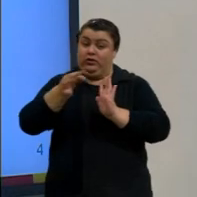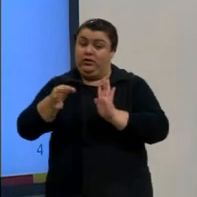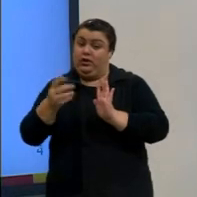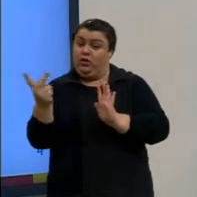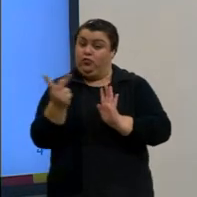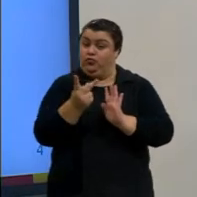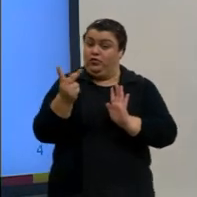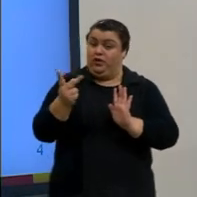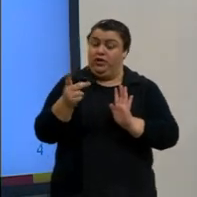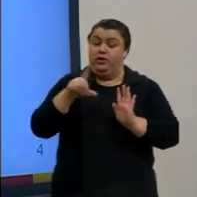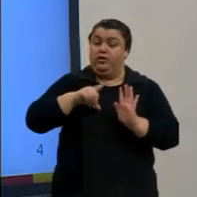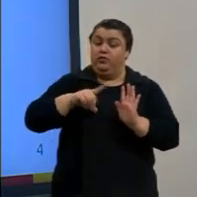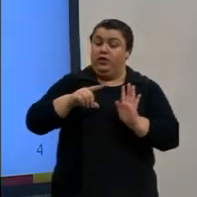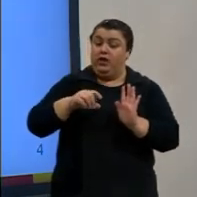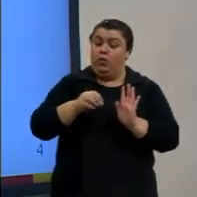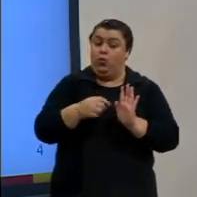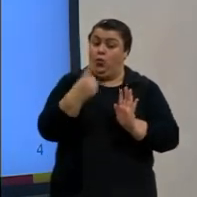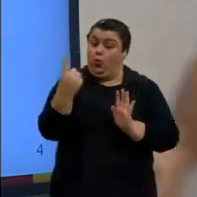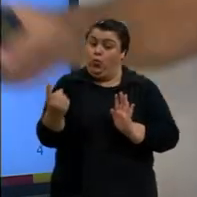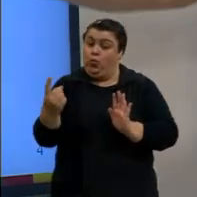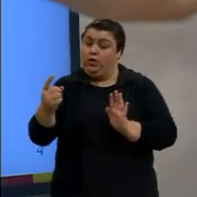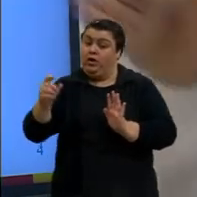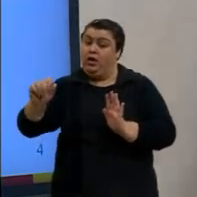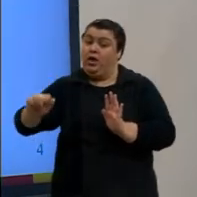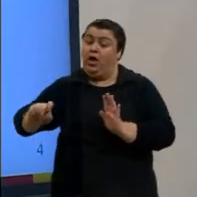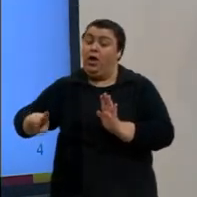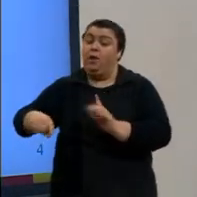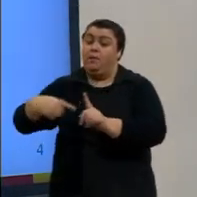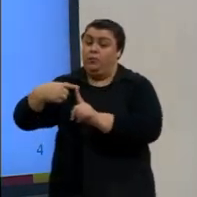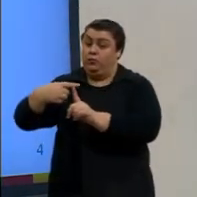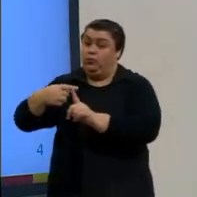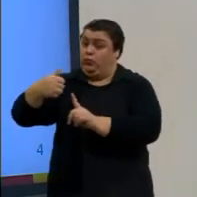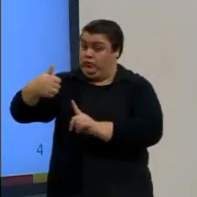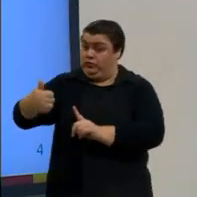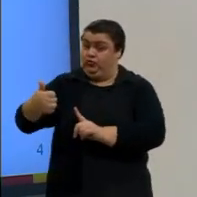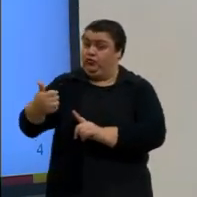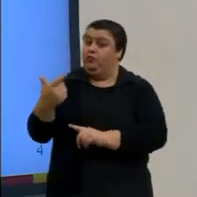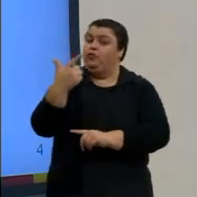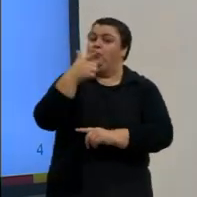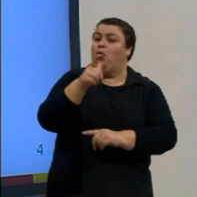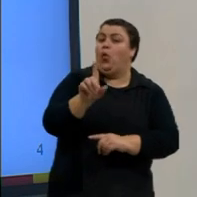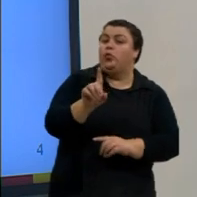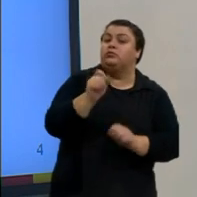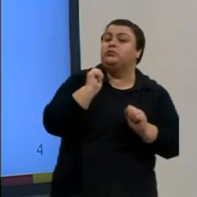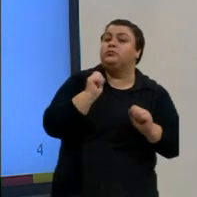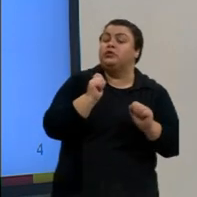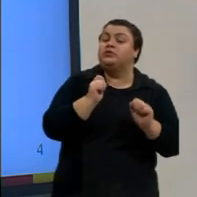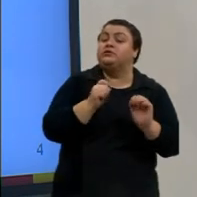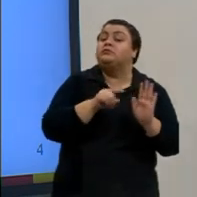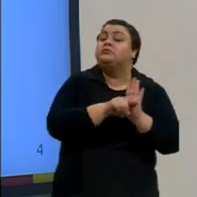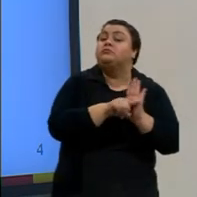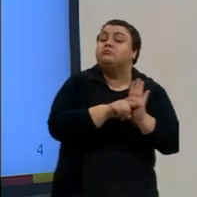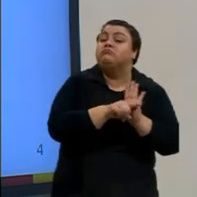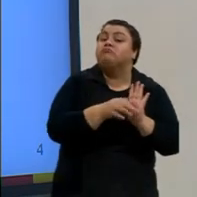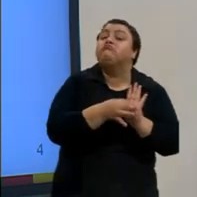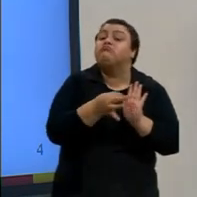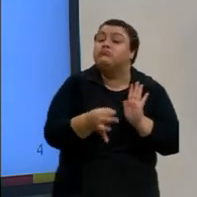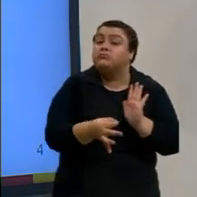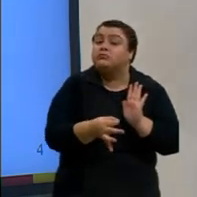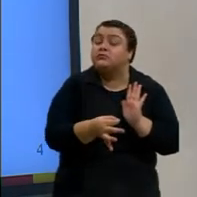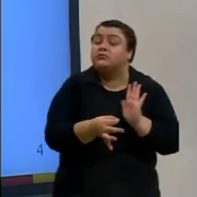o teu lado positivo e o lado que pode ser questionado Isso é uma atitude crítica né Ah é tão